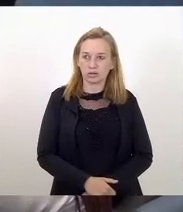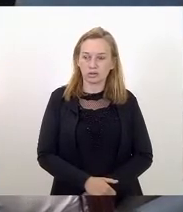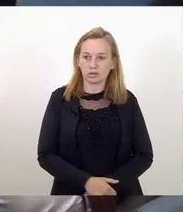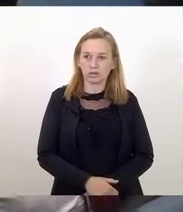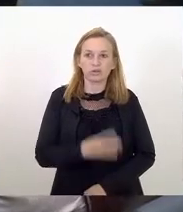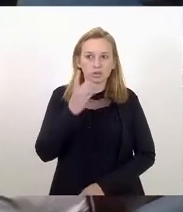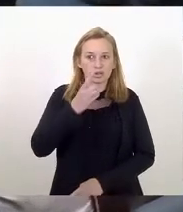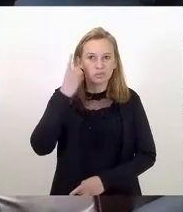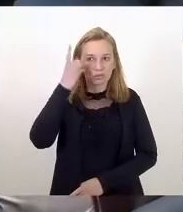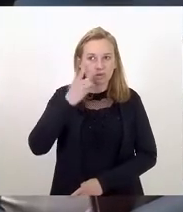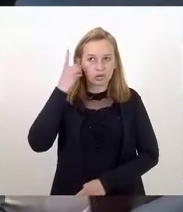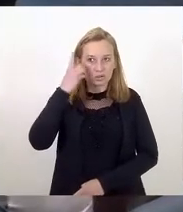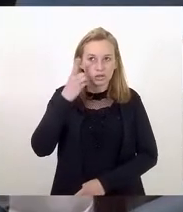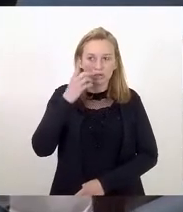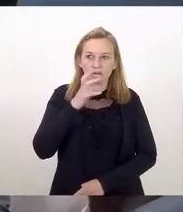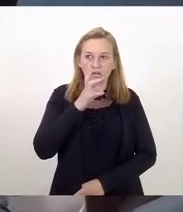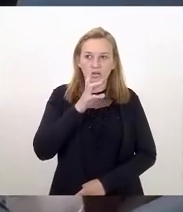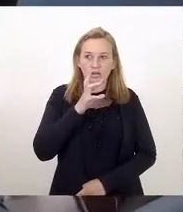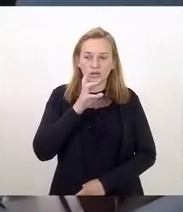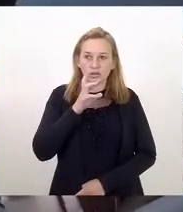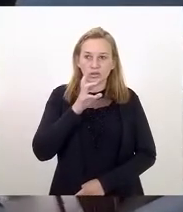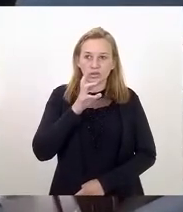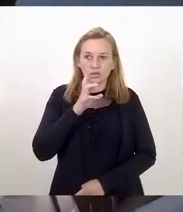Deputado Rodrigo Amorim.